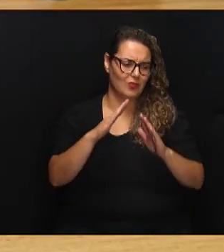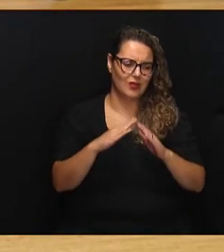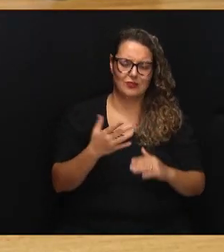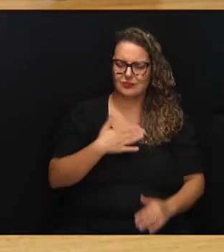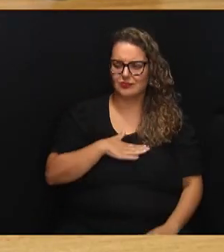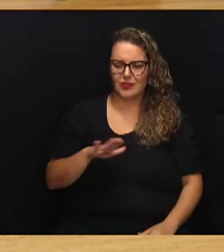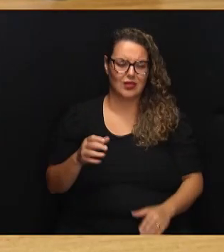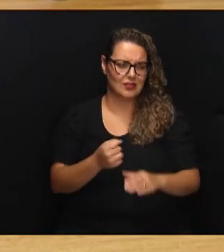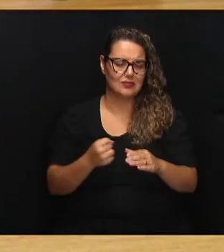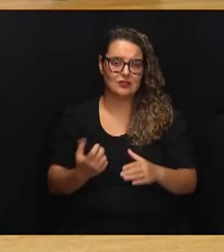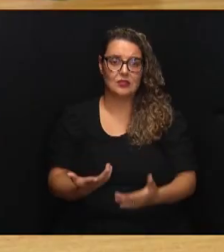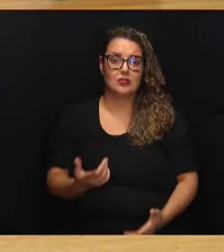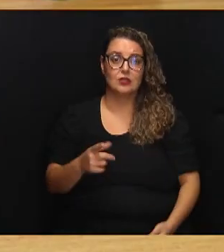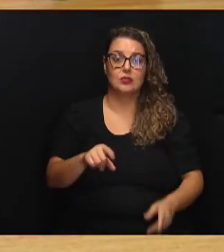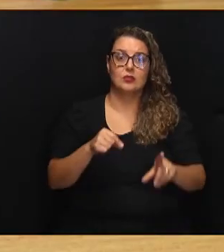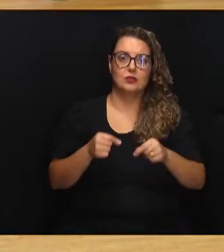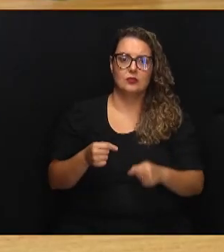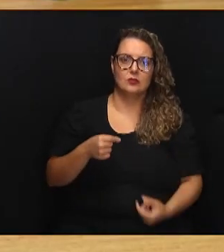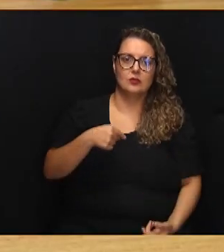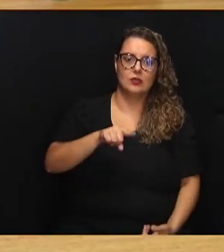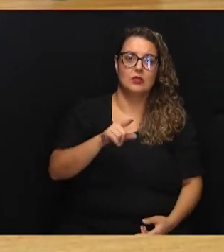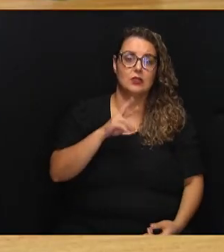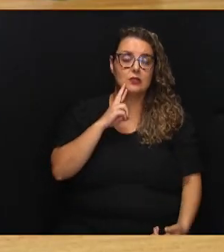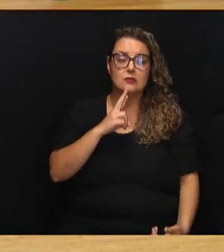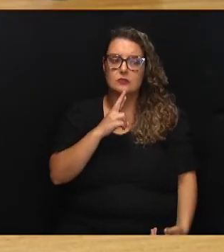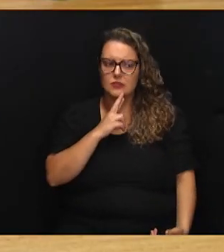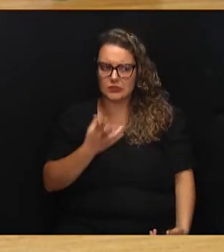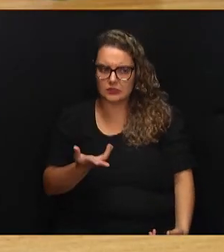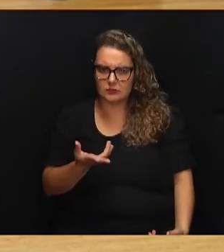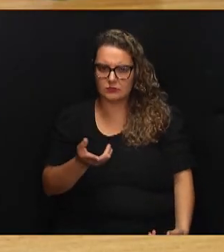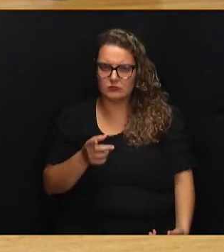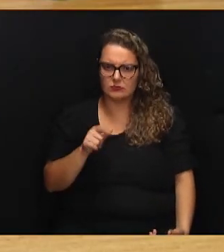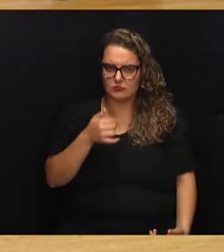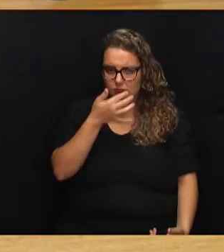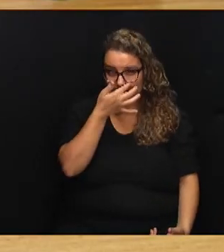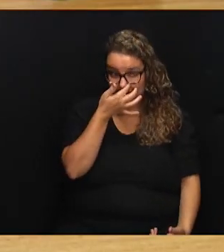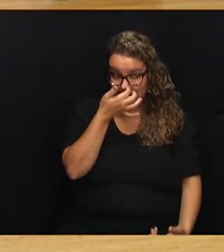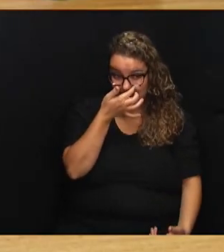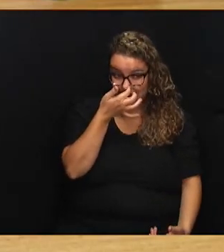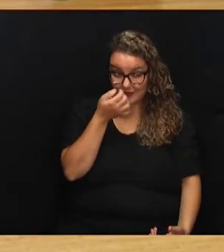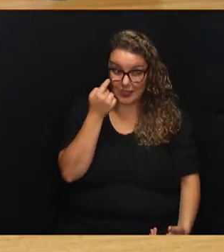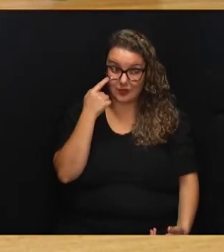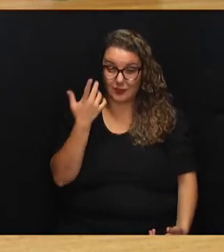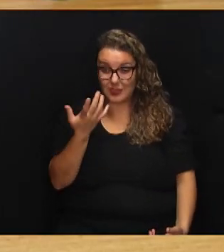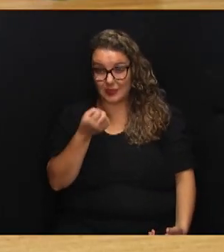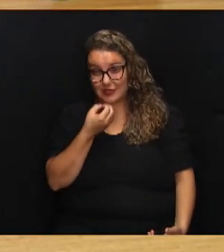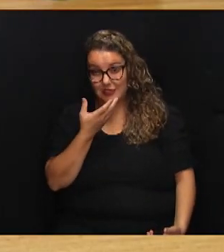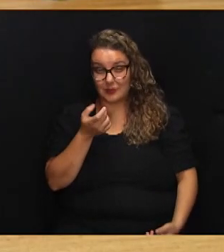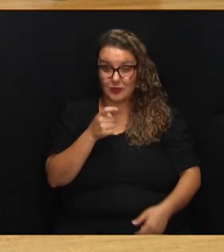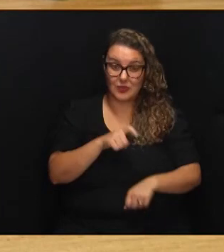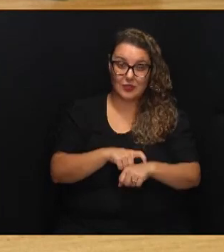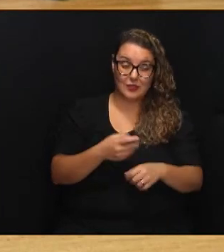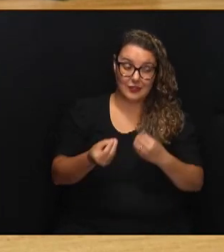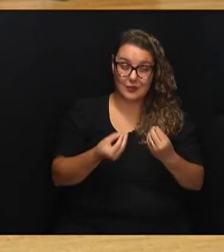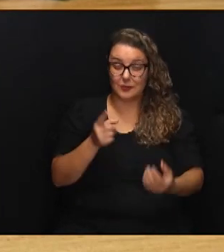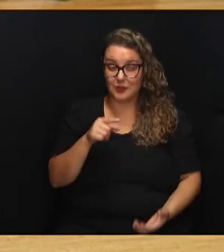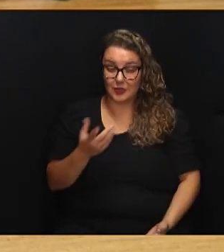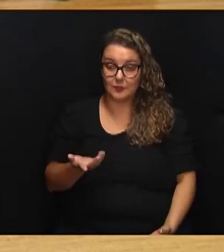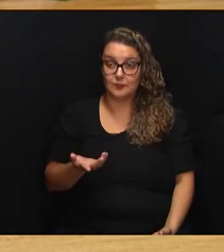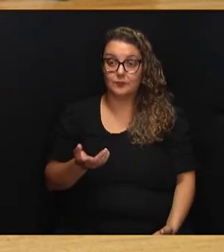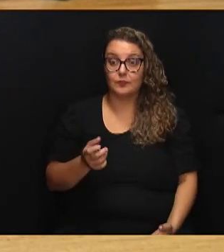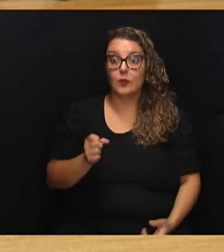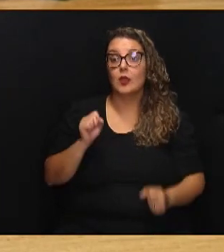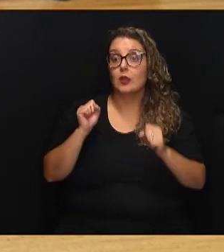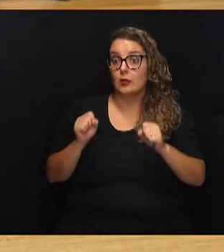cozinhar, optar por ir para um restaurante, é uma ideia boa nesse momento? Como que é? Pode ser uma